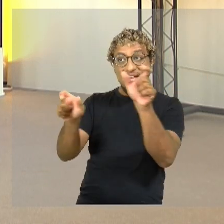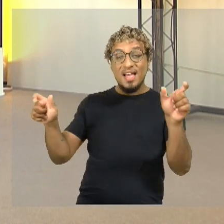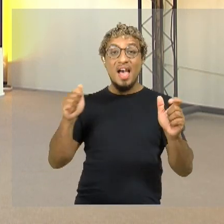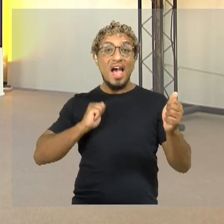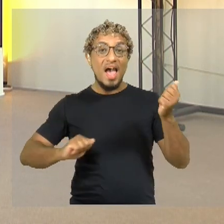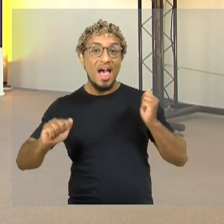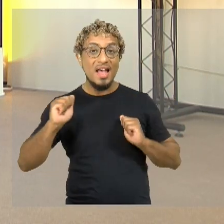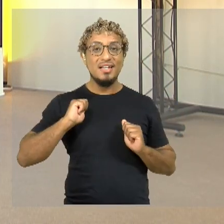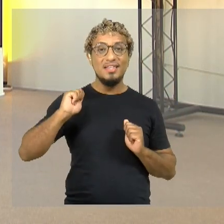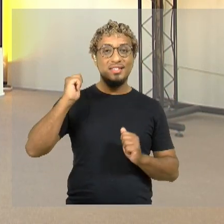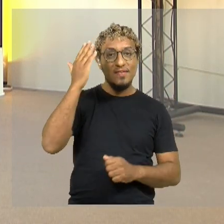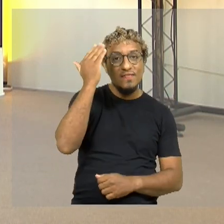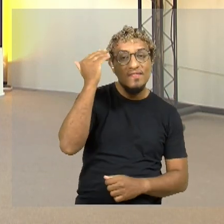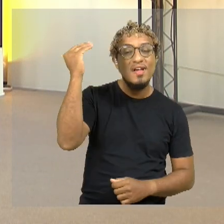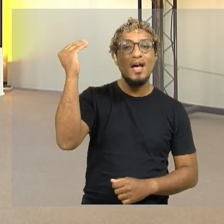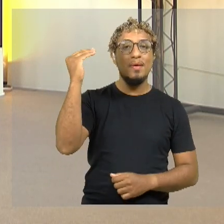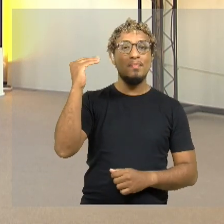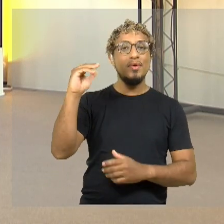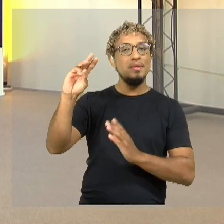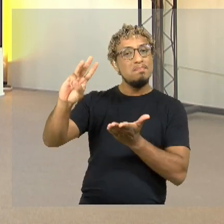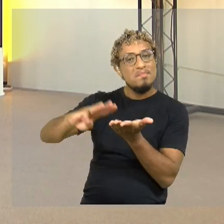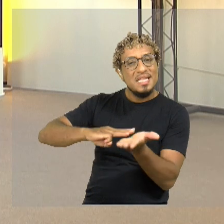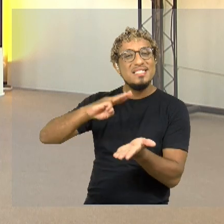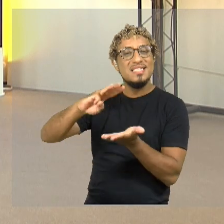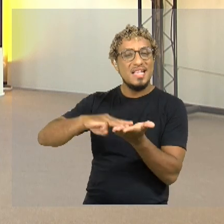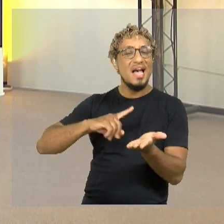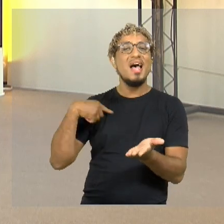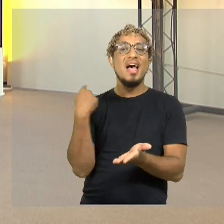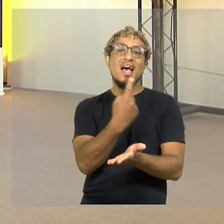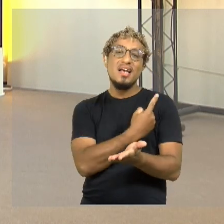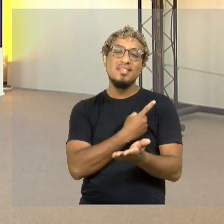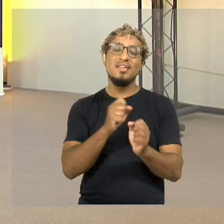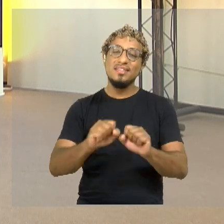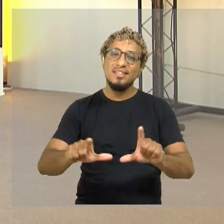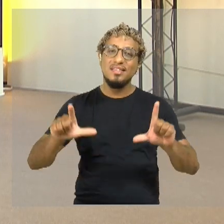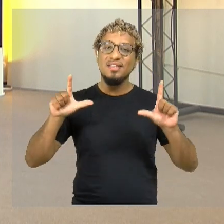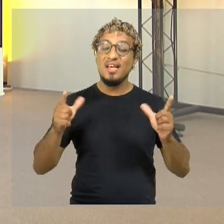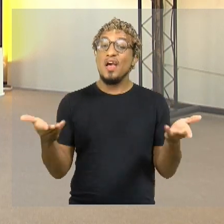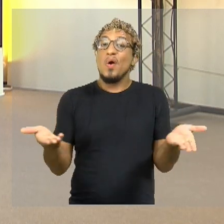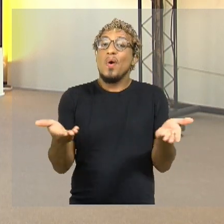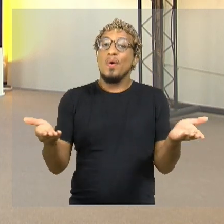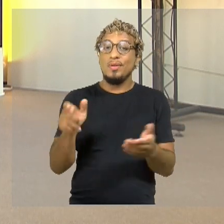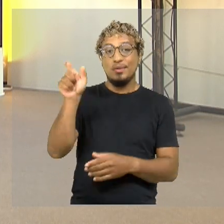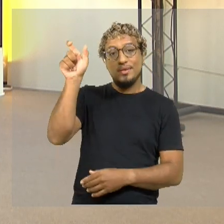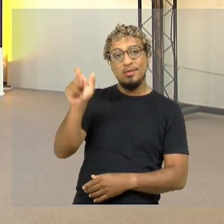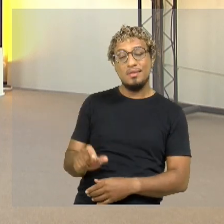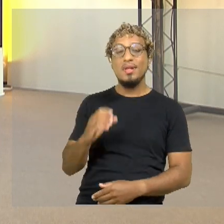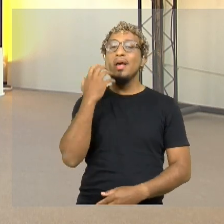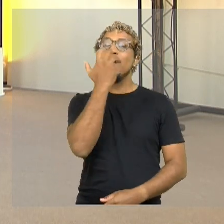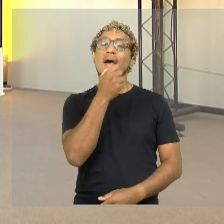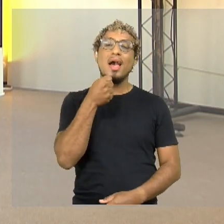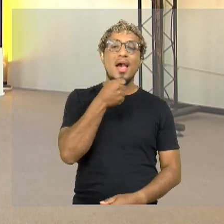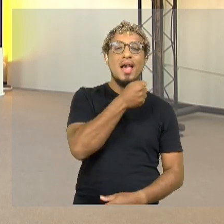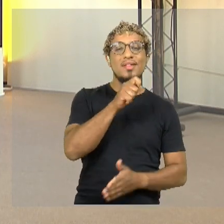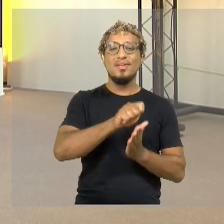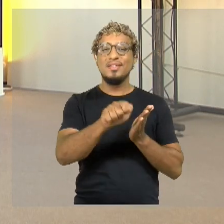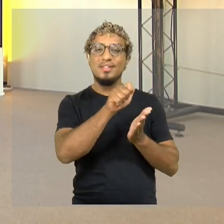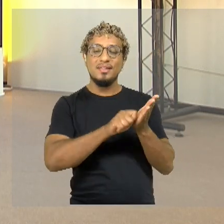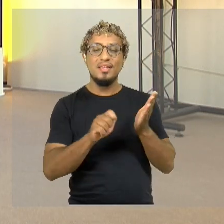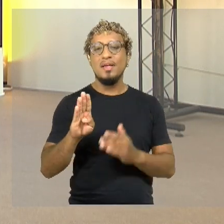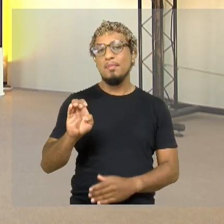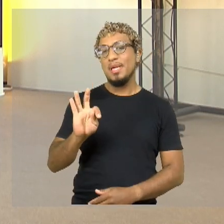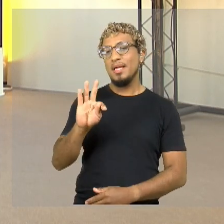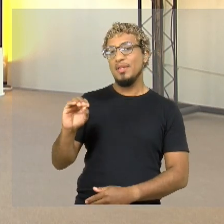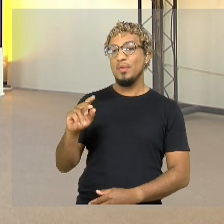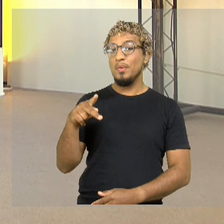cidade enviaram suas mensagens para compartilhar conosco esse momento especial. E hoje é a vez do cantor e compositor Beto